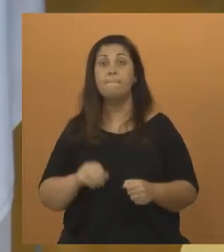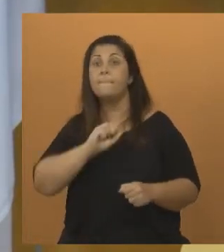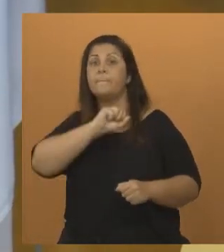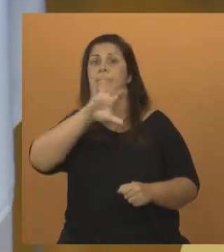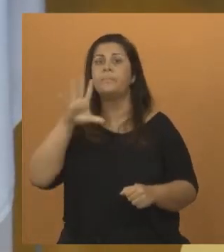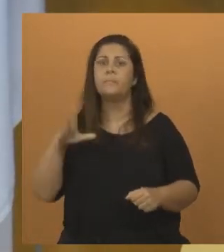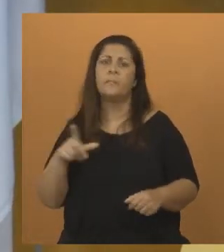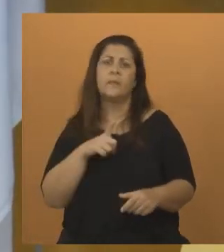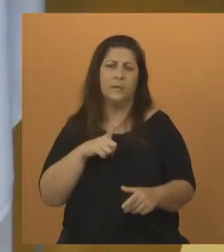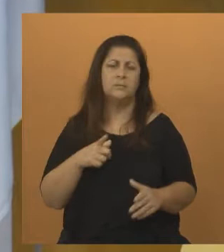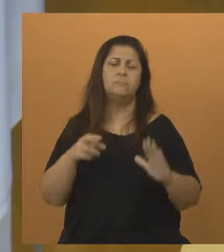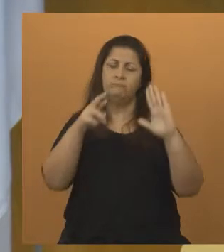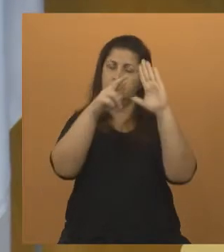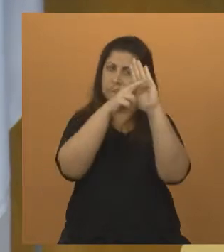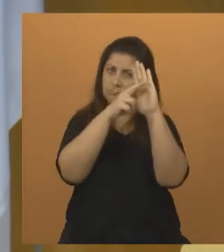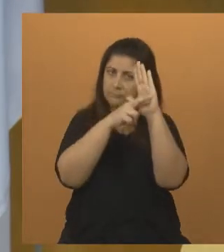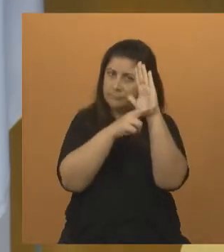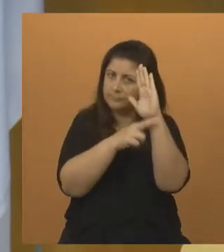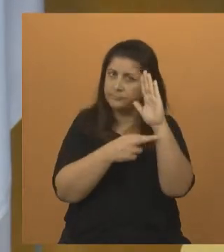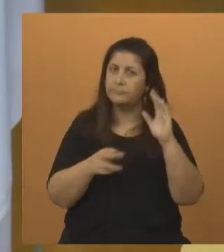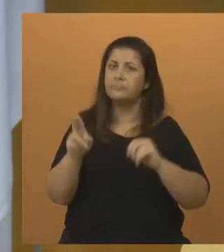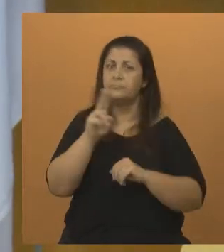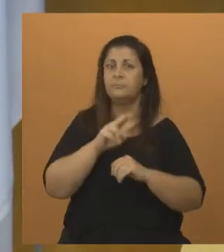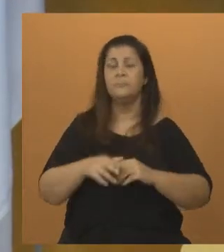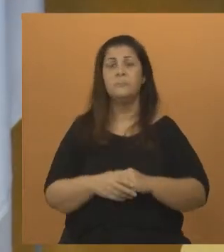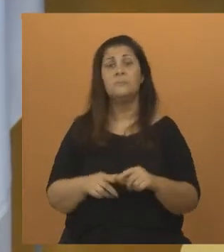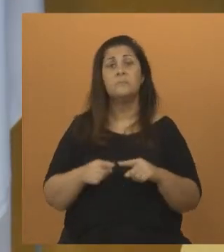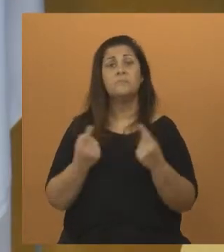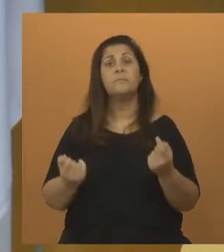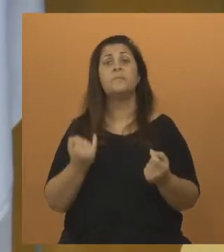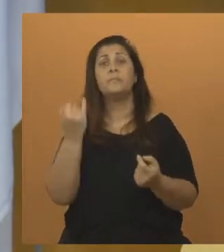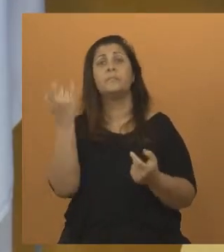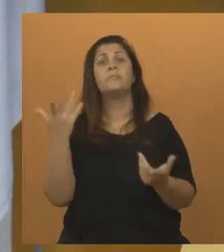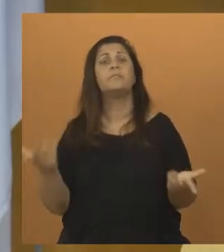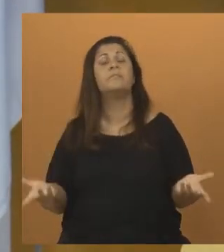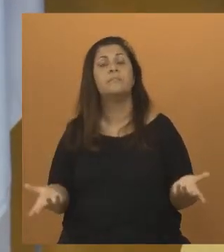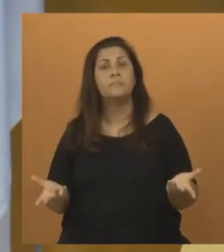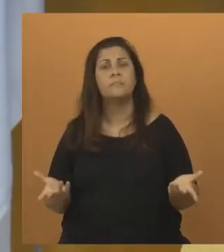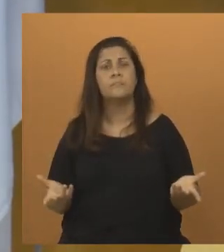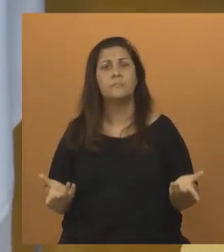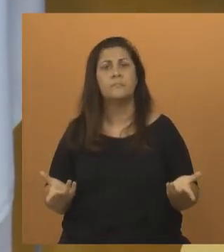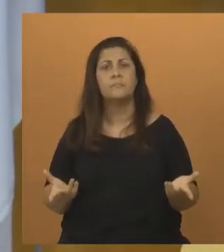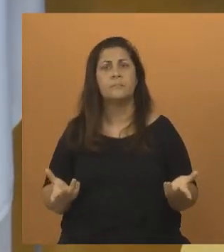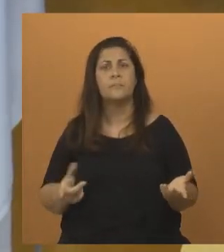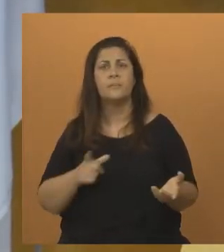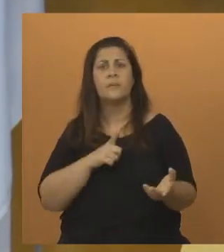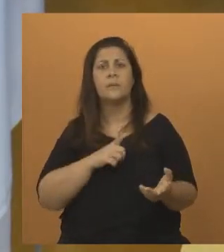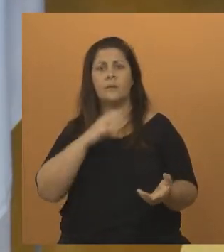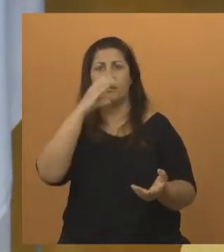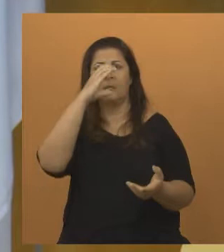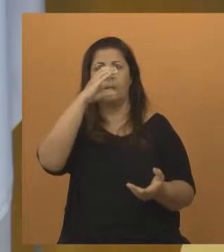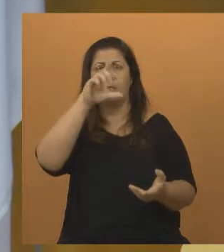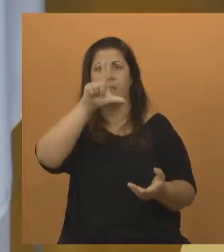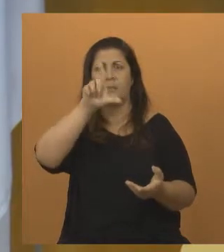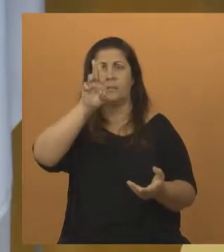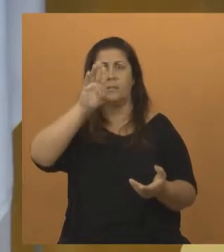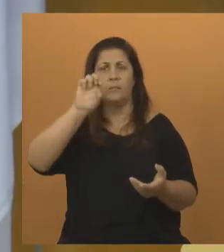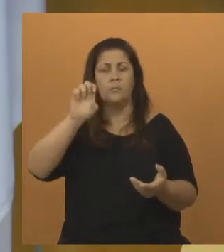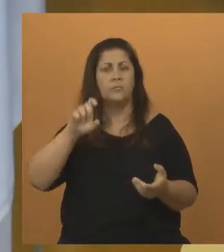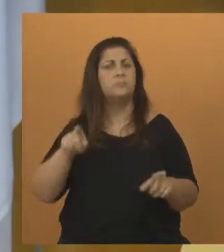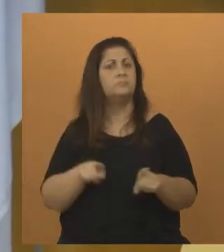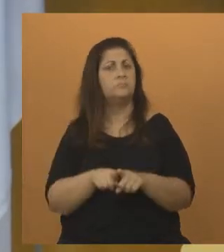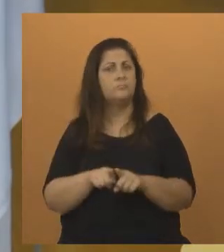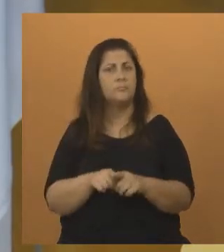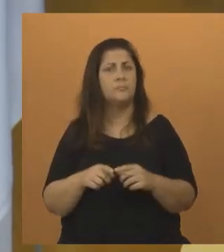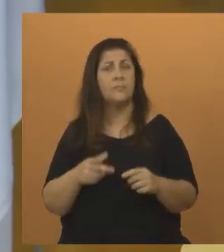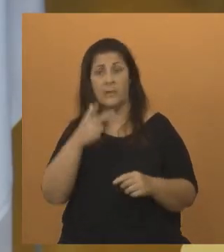ter critérios para estar usando, mas eu acho que é importante incluir esses clubes também nessas final dos jogos, onde os